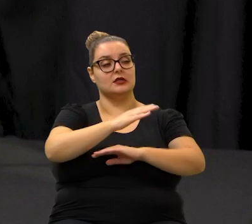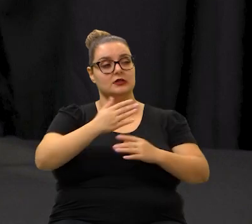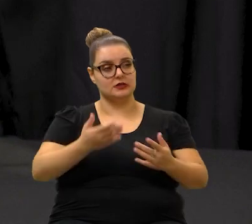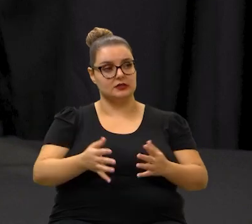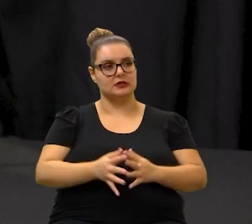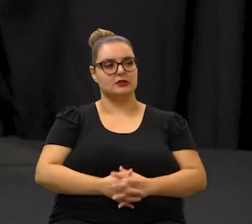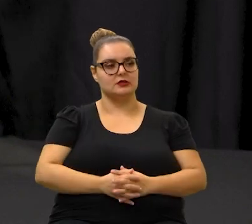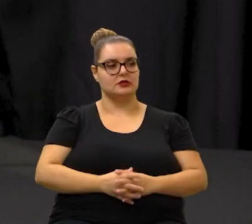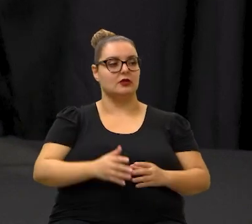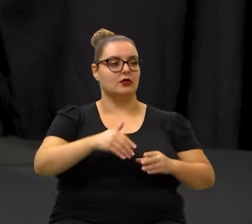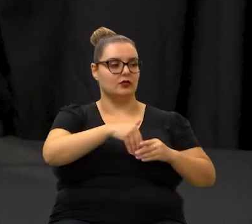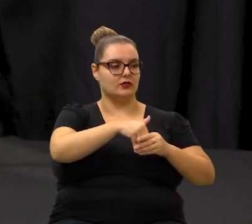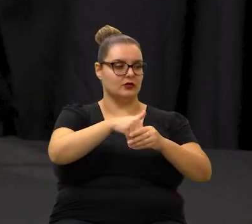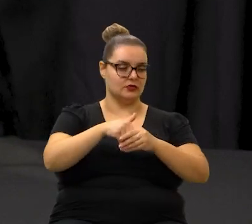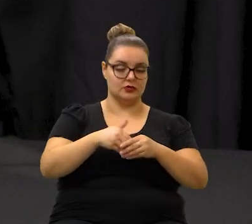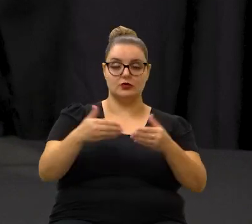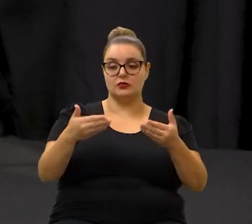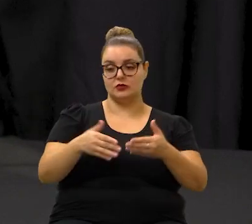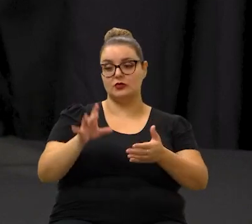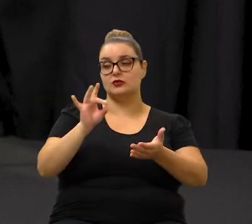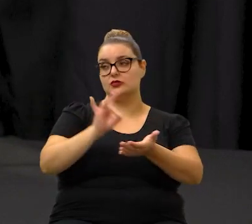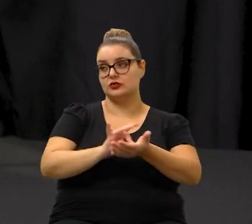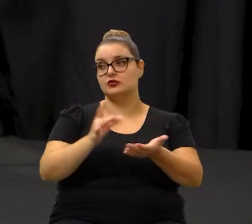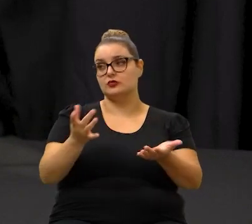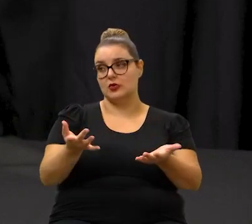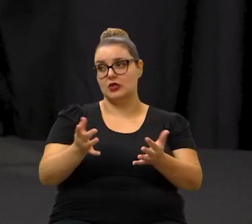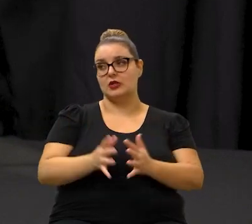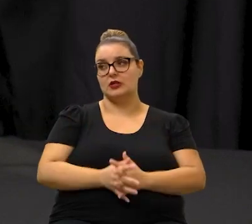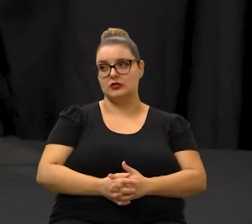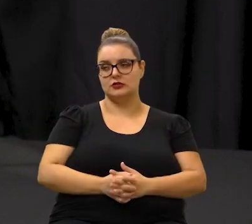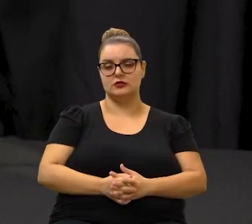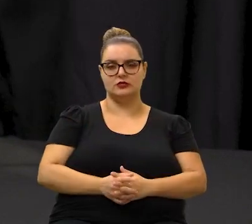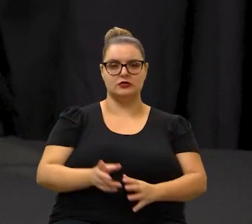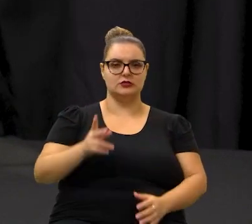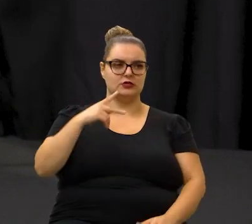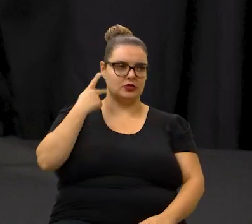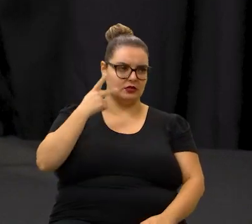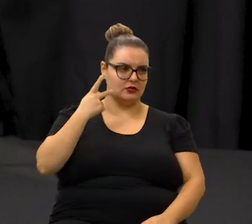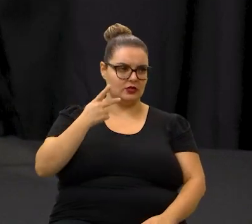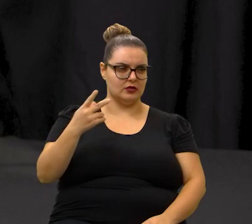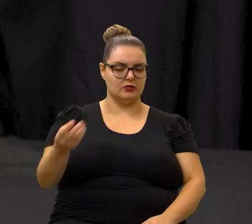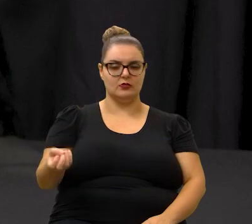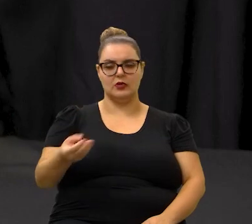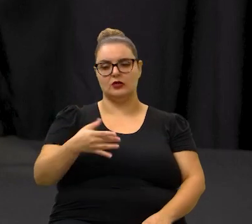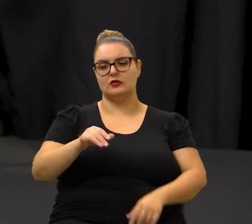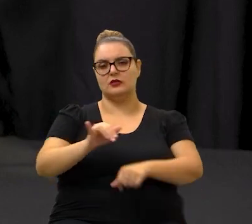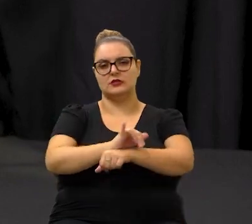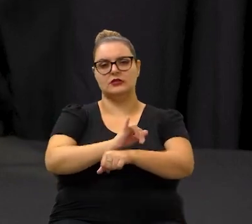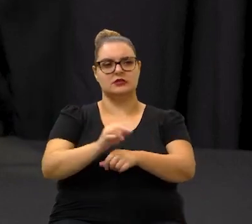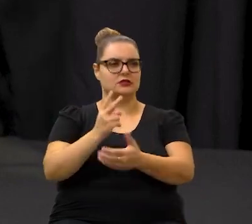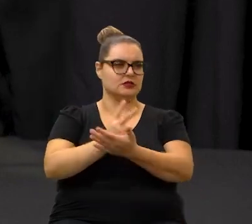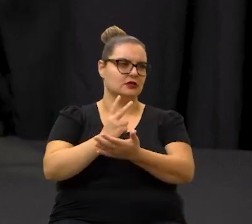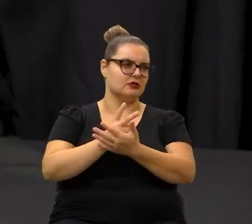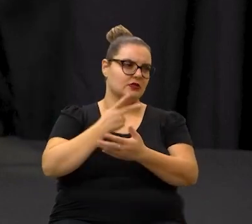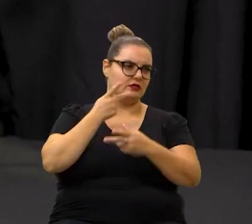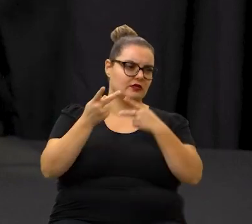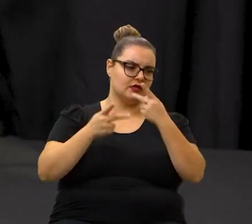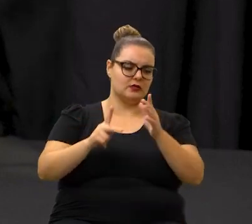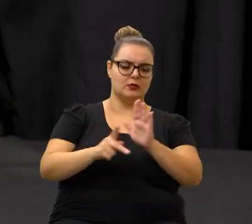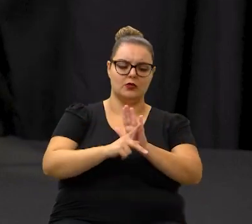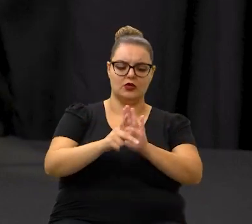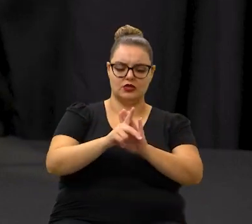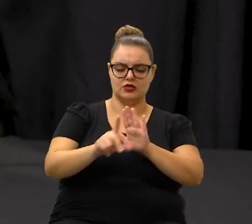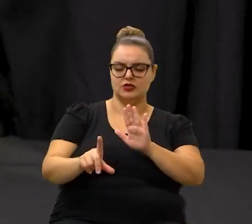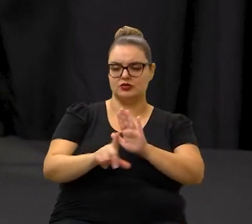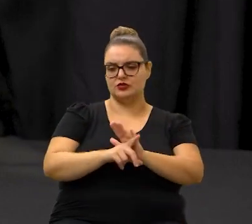eh votou e hoje já é uma realidade que os vereadores TM uma nova ferramenta a gente sempre fala aqui de projetos de